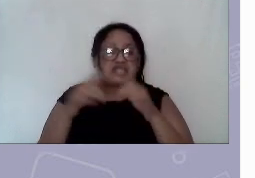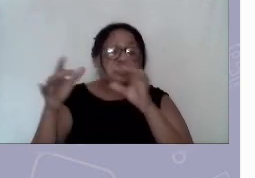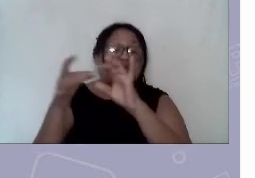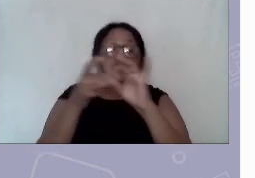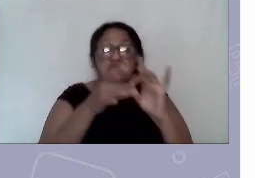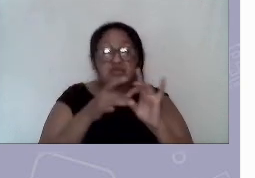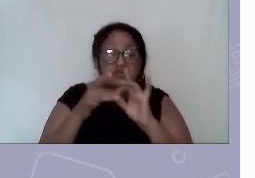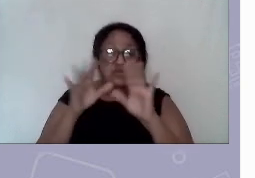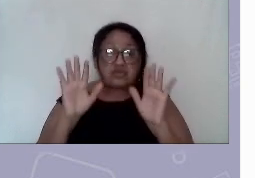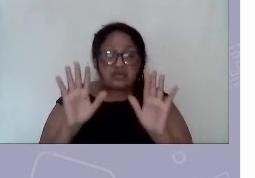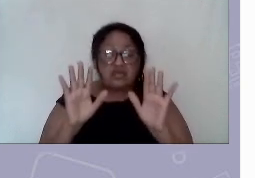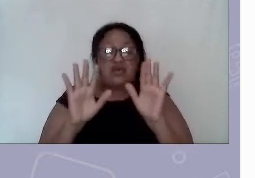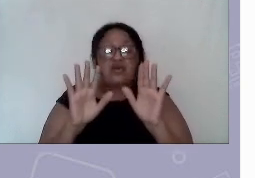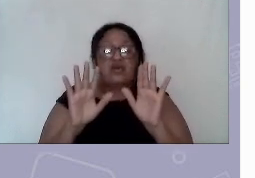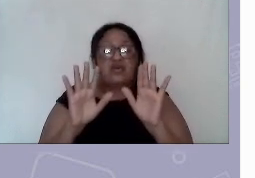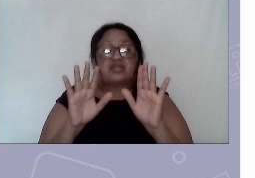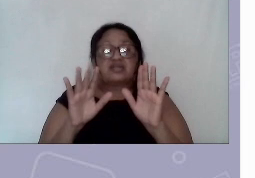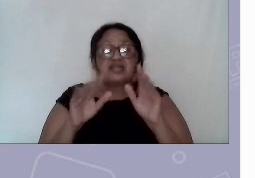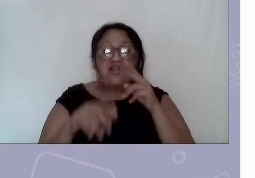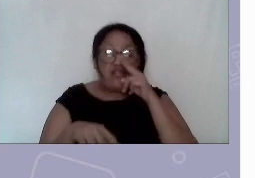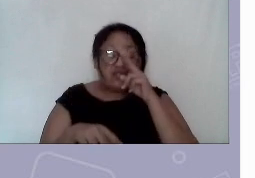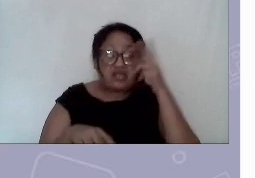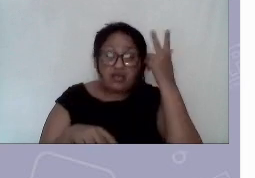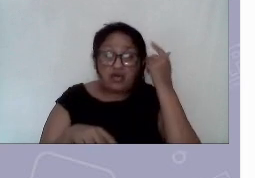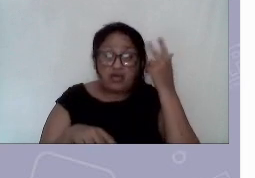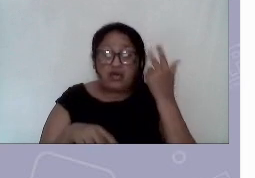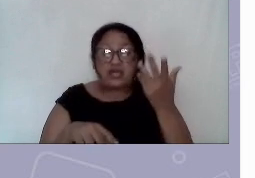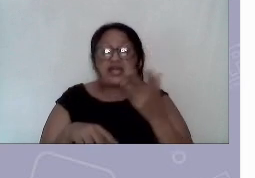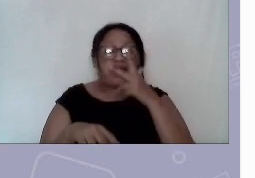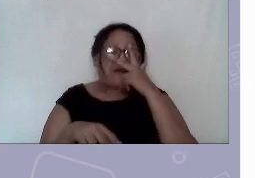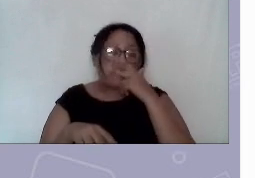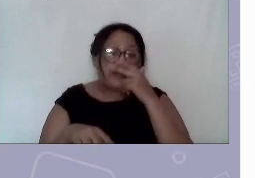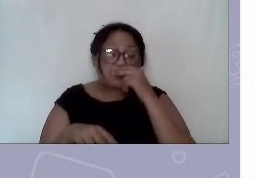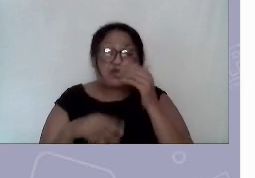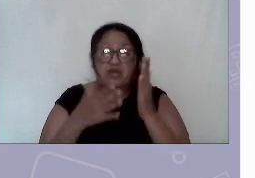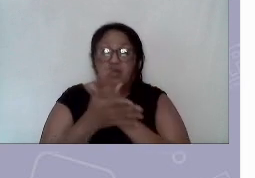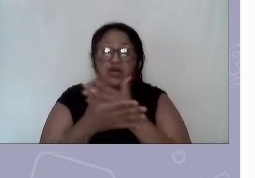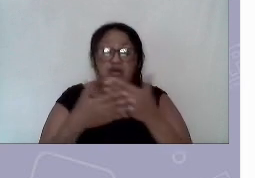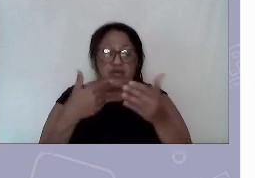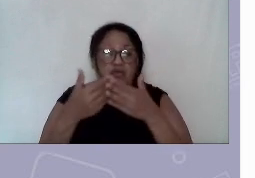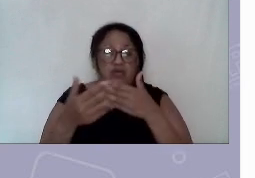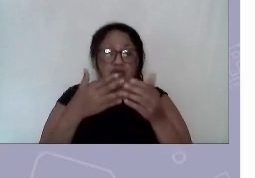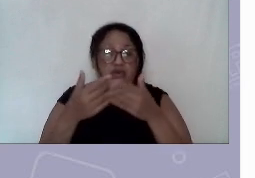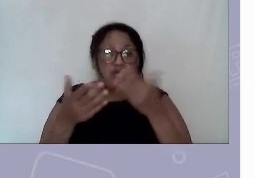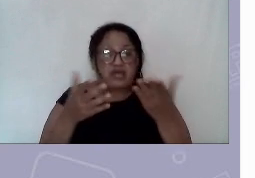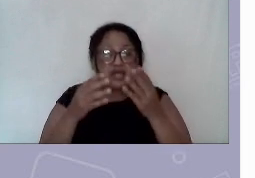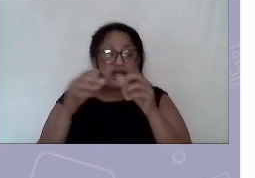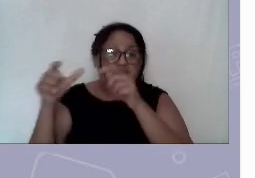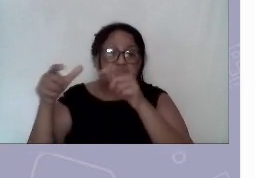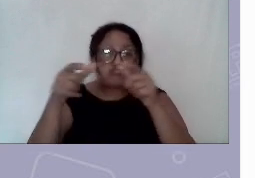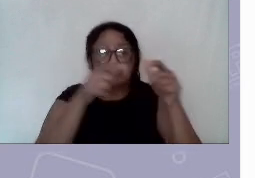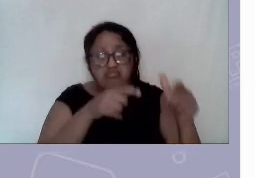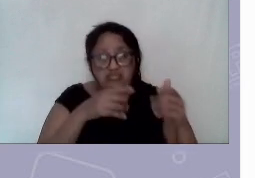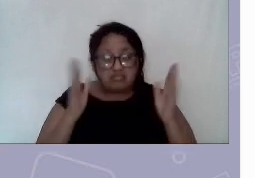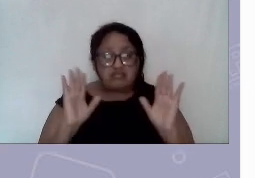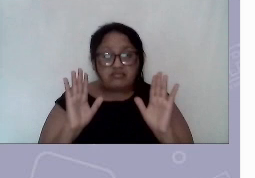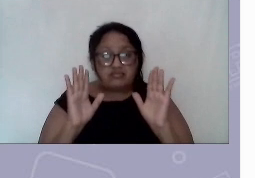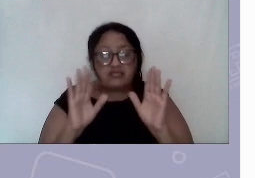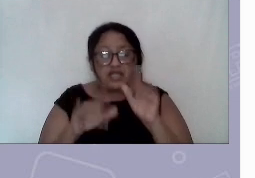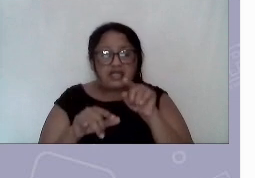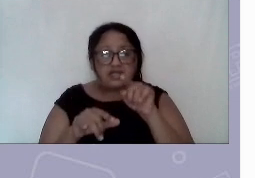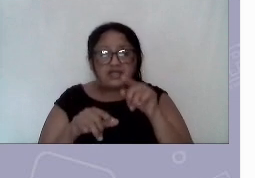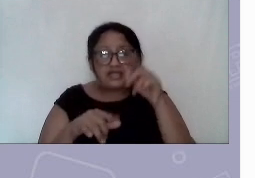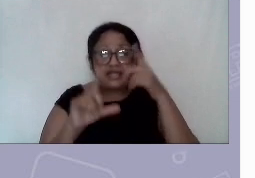com essa relação da força normal que é a mesma em qualquer trajeto e esse coeficiente de atrito então essa